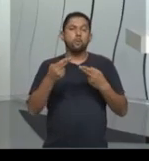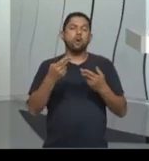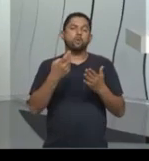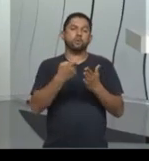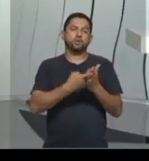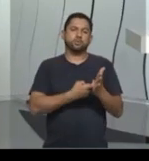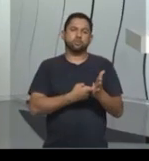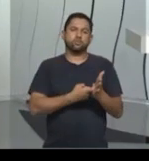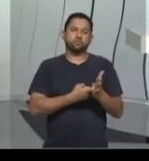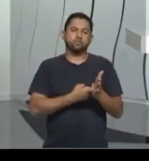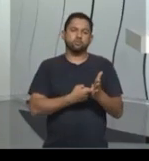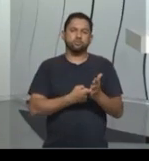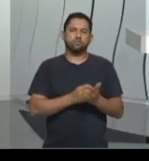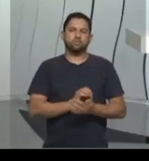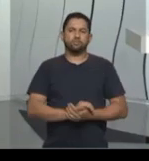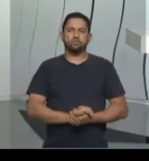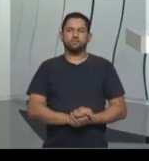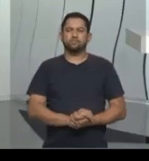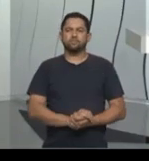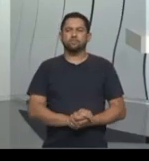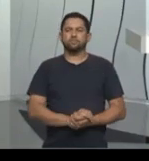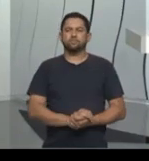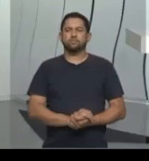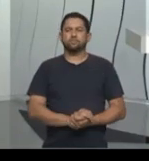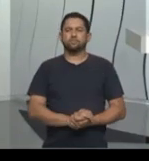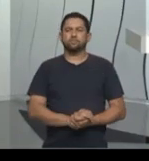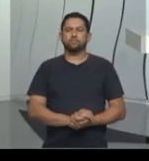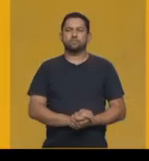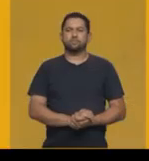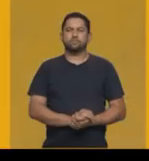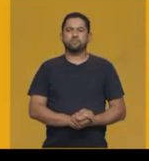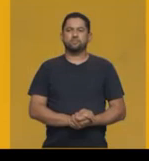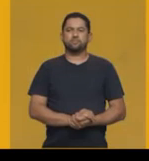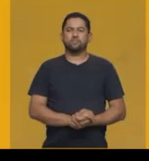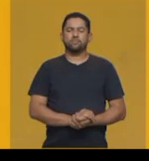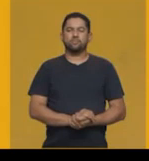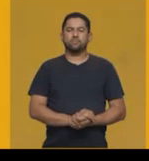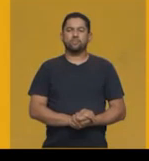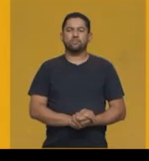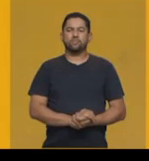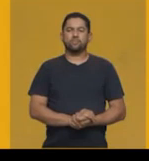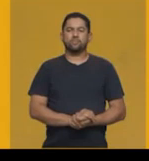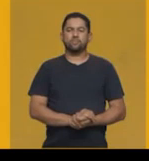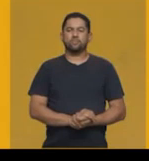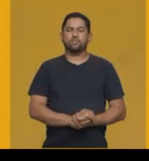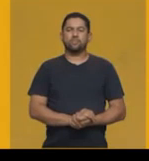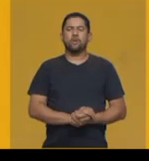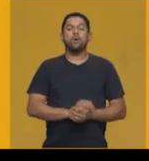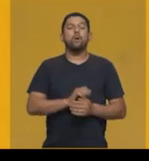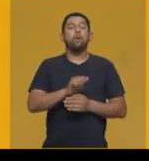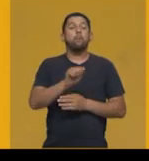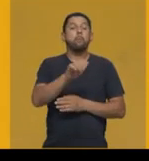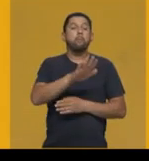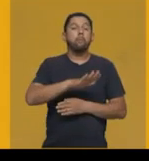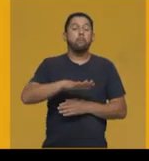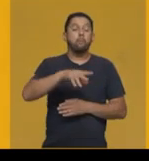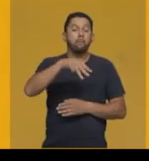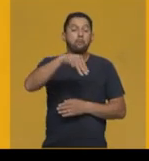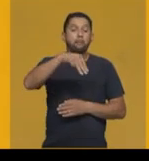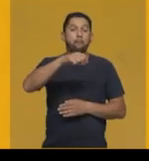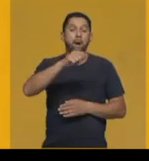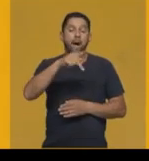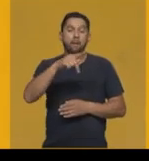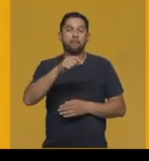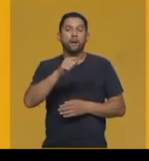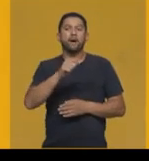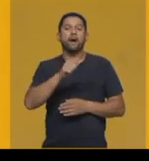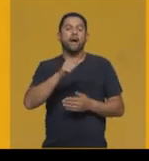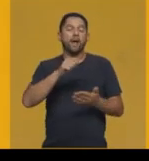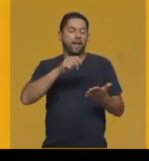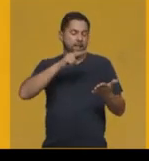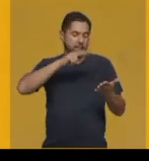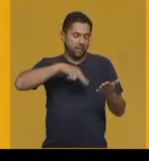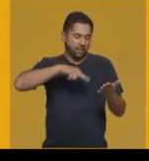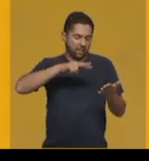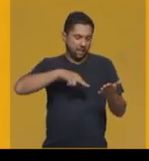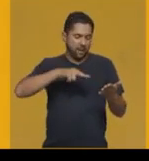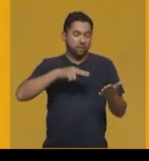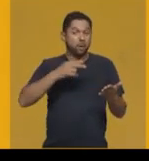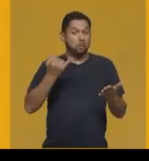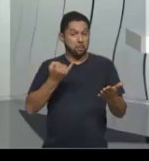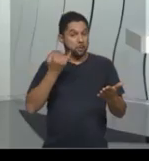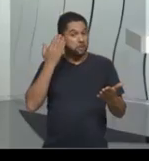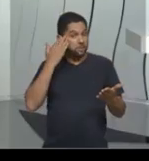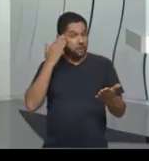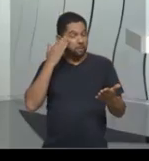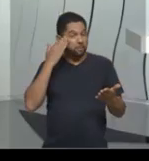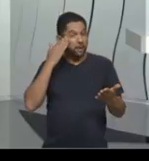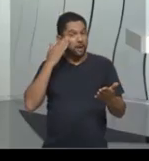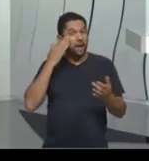texto também. E o que significa o mapa, né? A leitura e interpretação de mapas são fundamentais para compreender o espaço